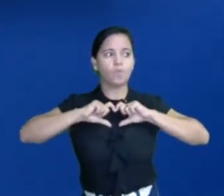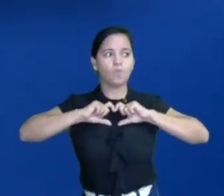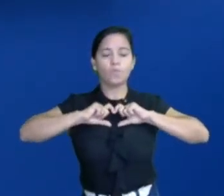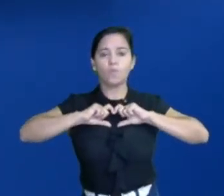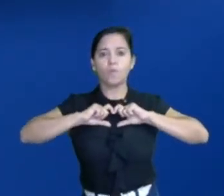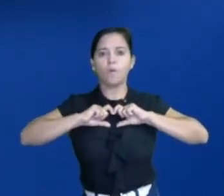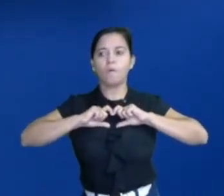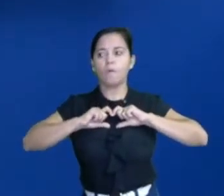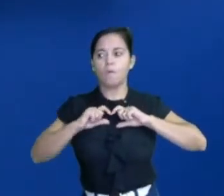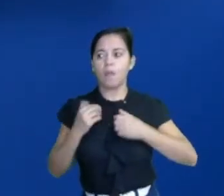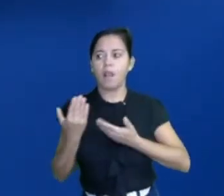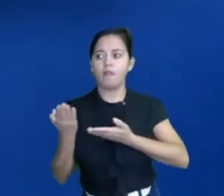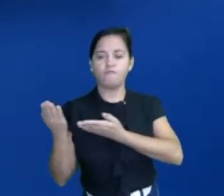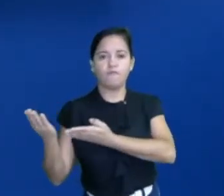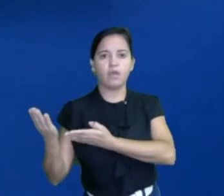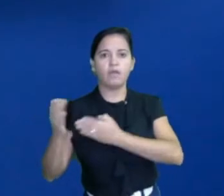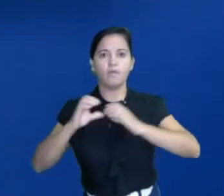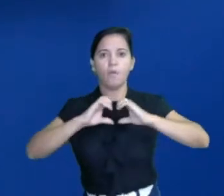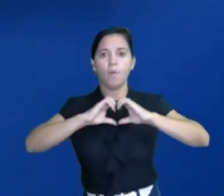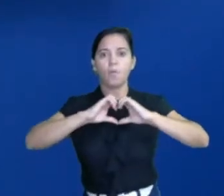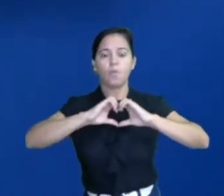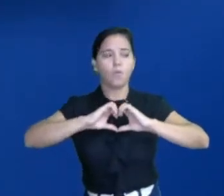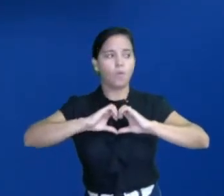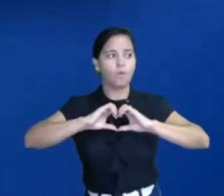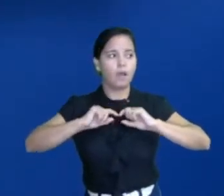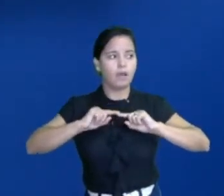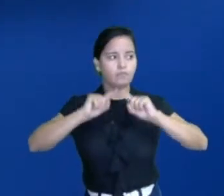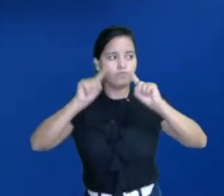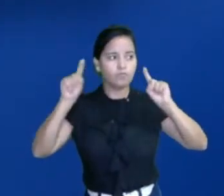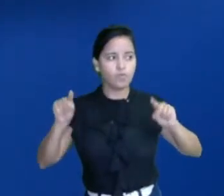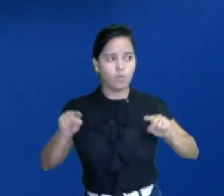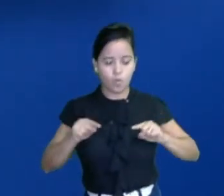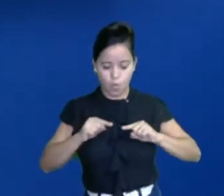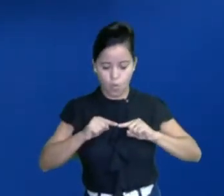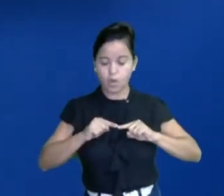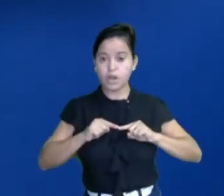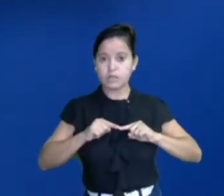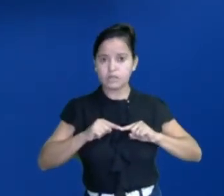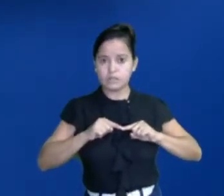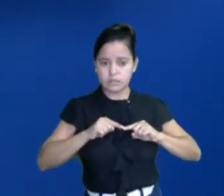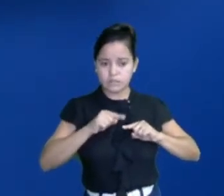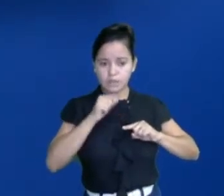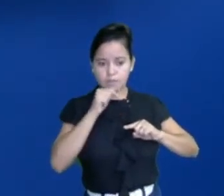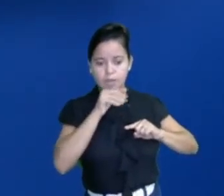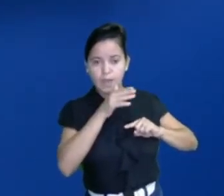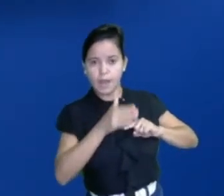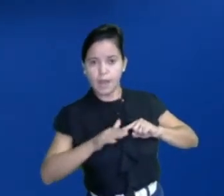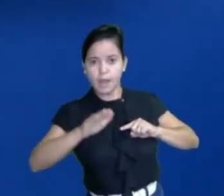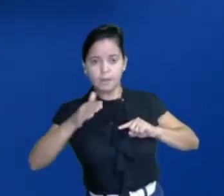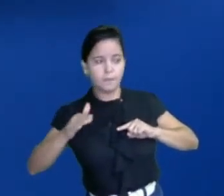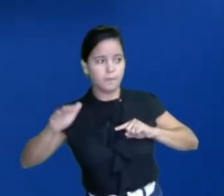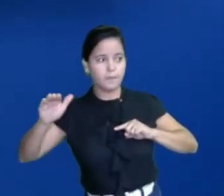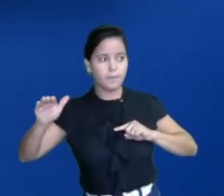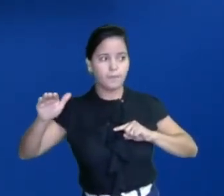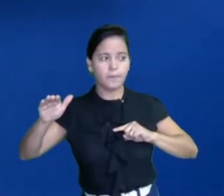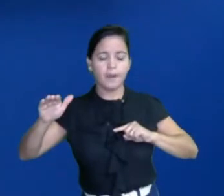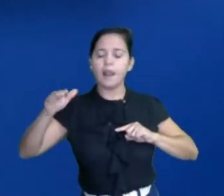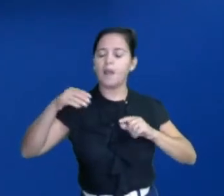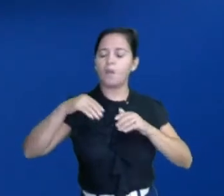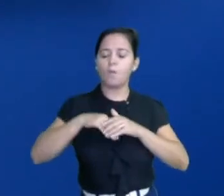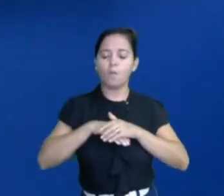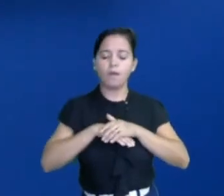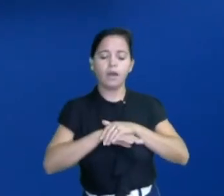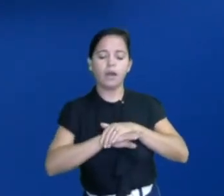esse colar aqui, o coração do oceano. E que com o tempo foi passando e ela guardava, né, até o